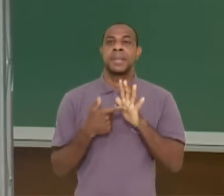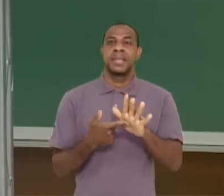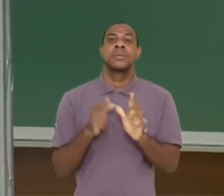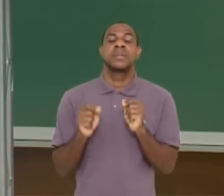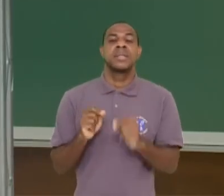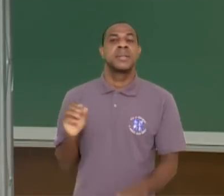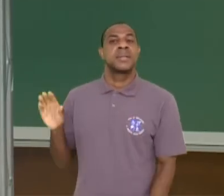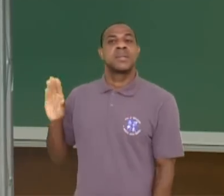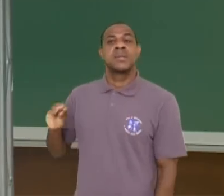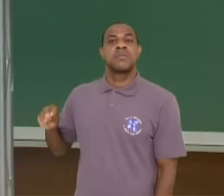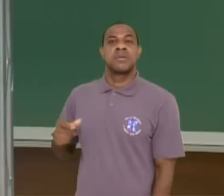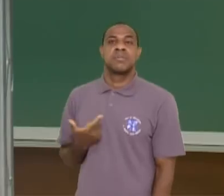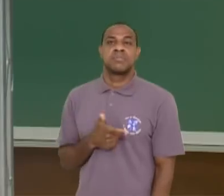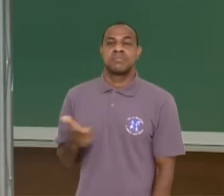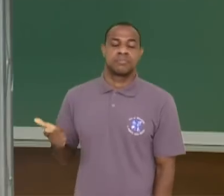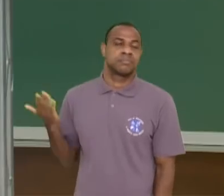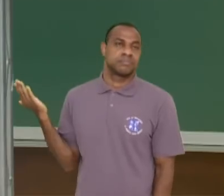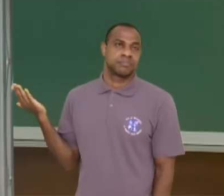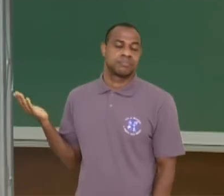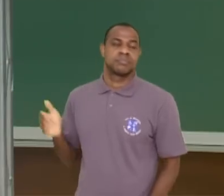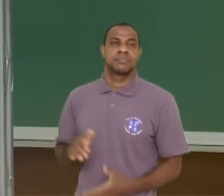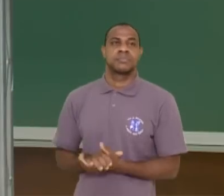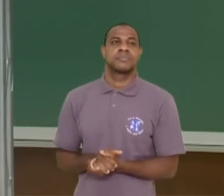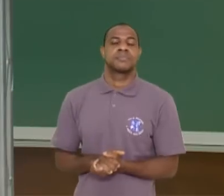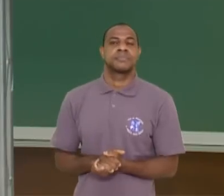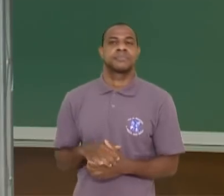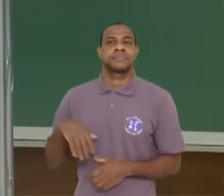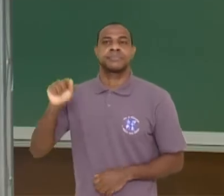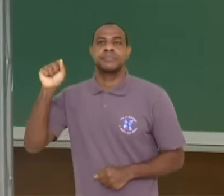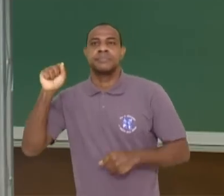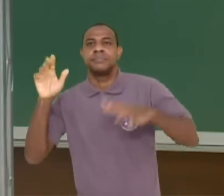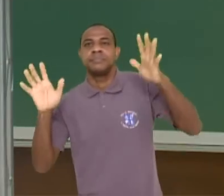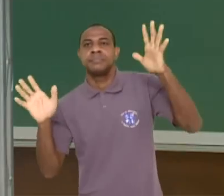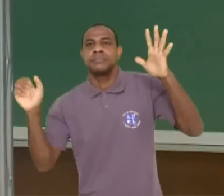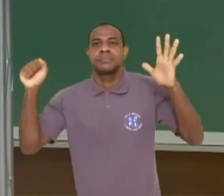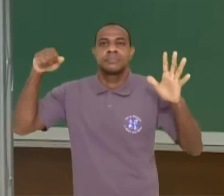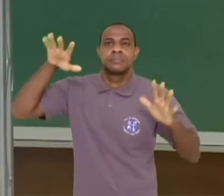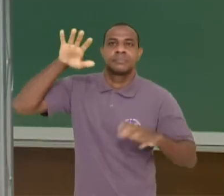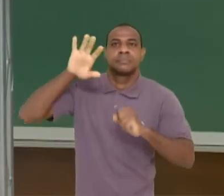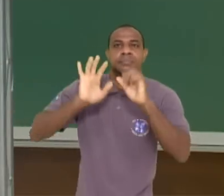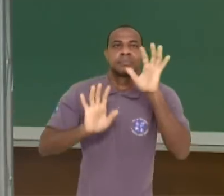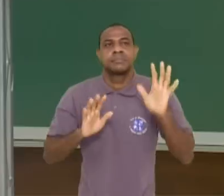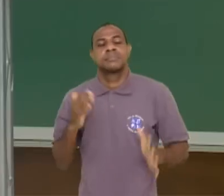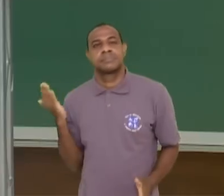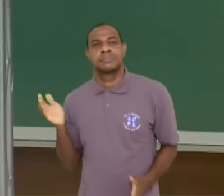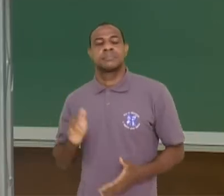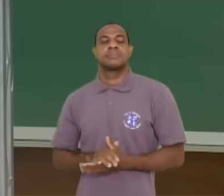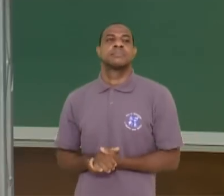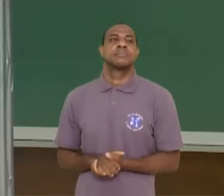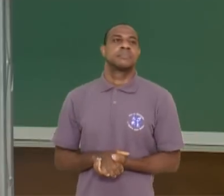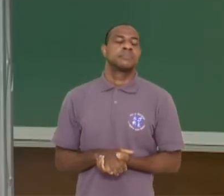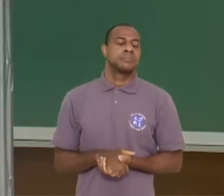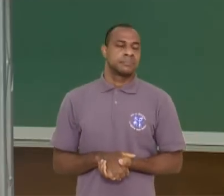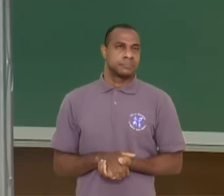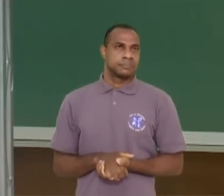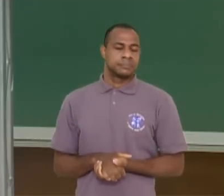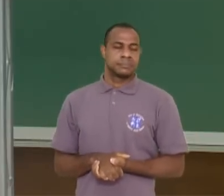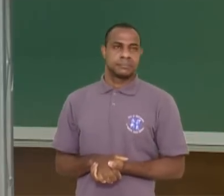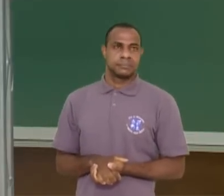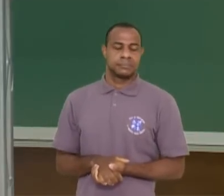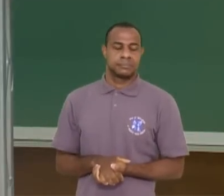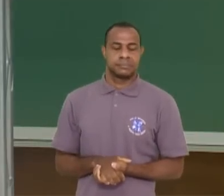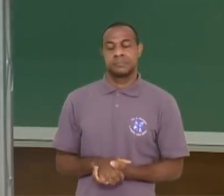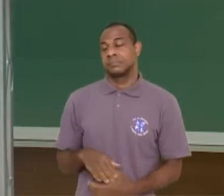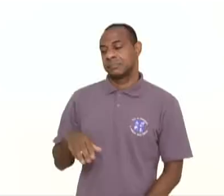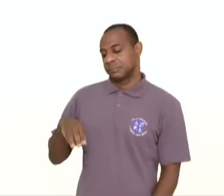fala, apenas expressão gestual, como está sendo retratado aqui para vocês. Então a mímica ela vai